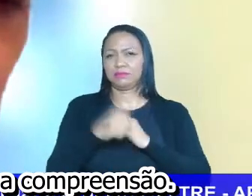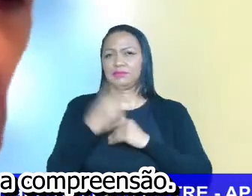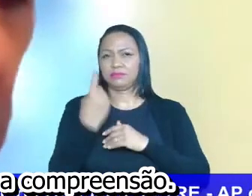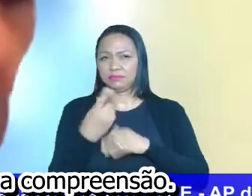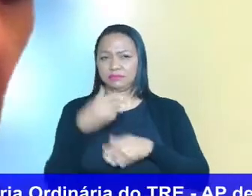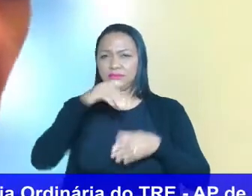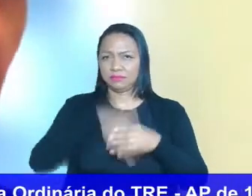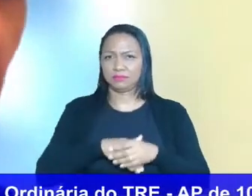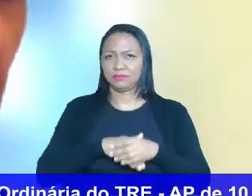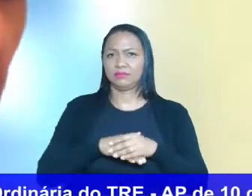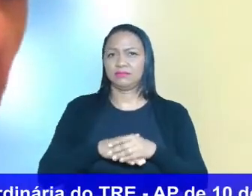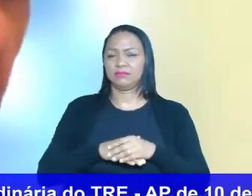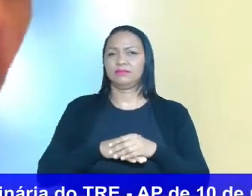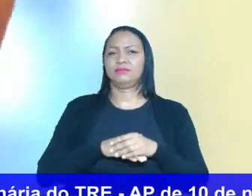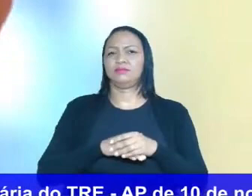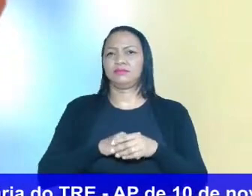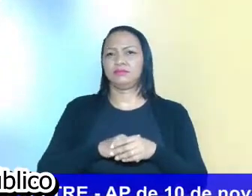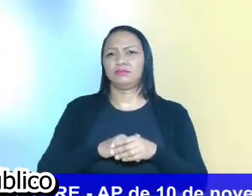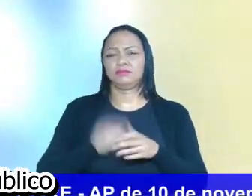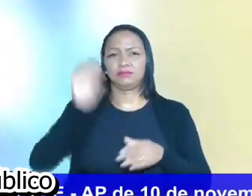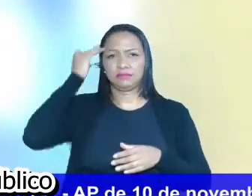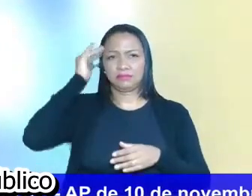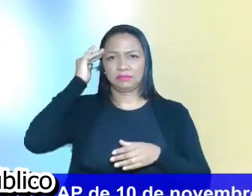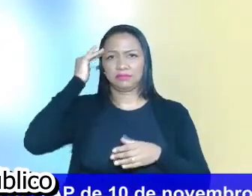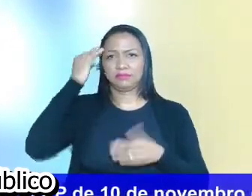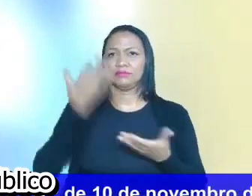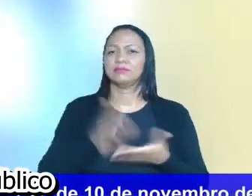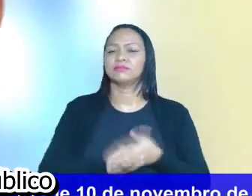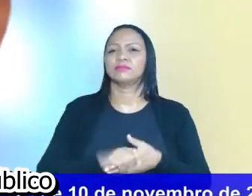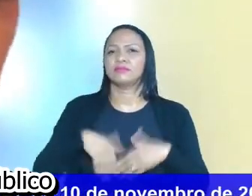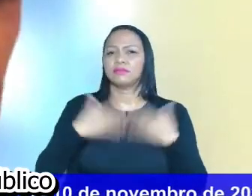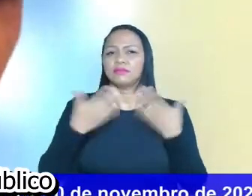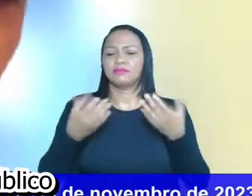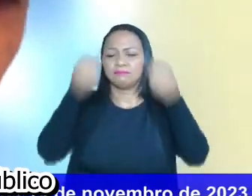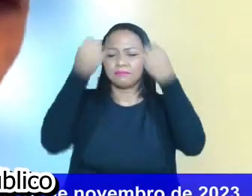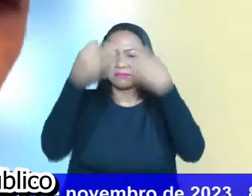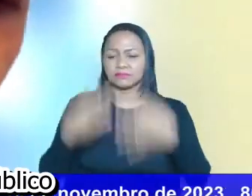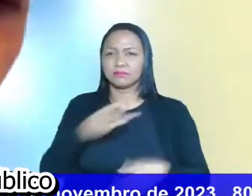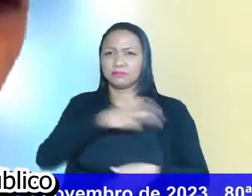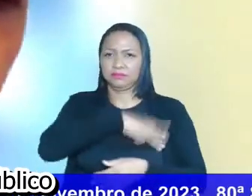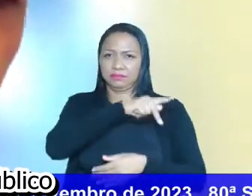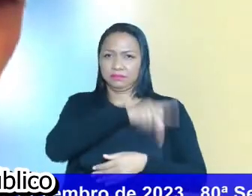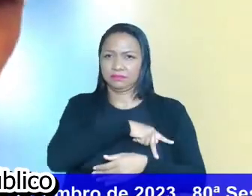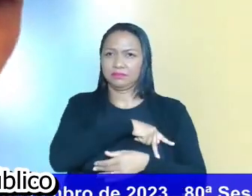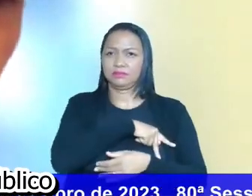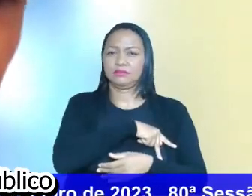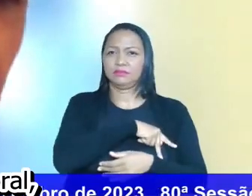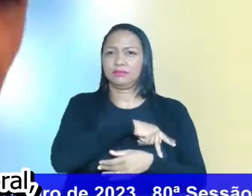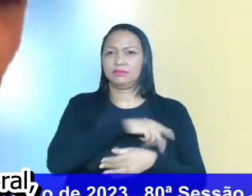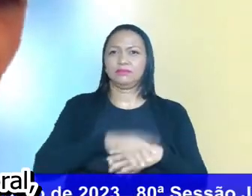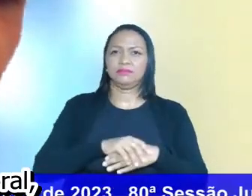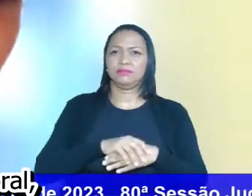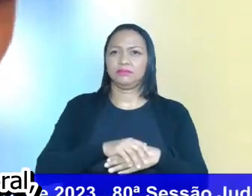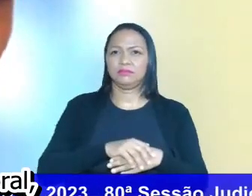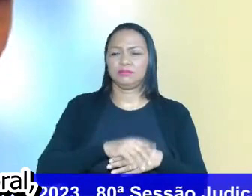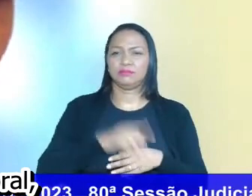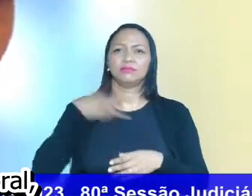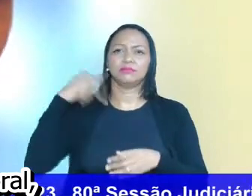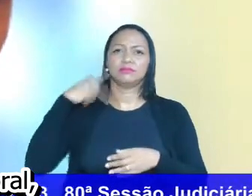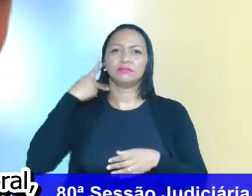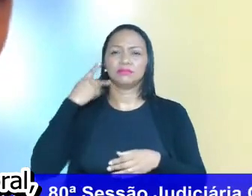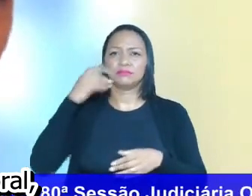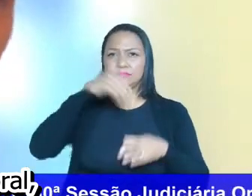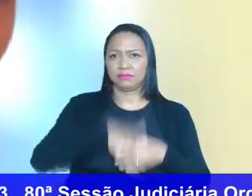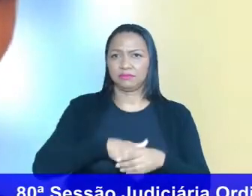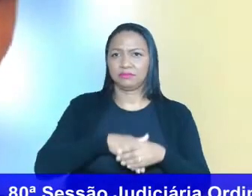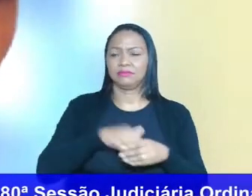a compreensão. Quais são os fatos relatados pelo Ministério Público, por intermédio do Procurador